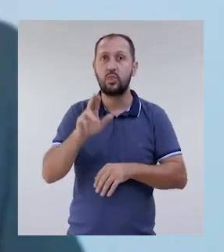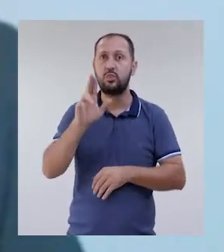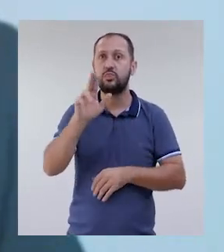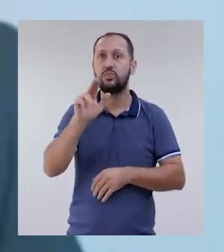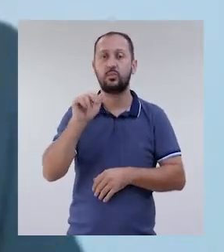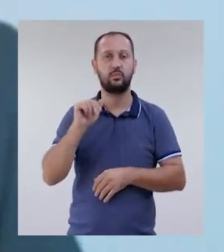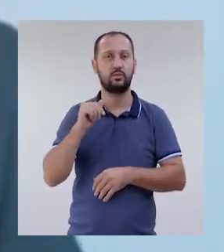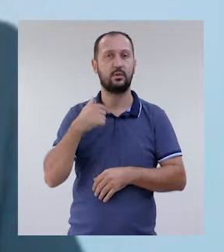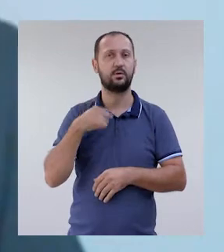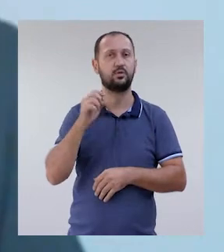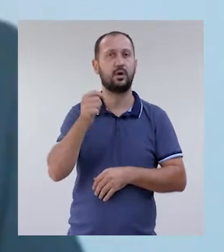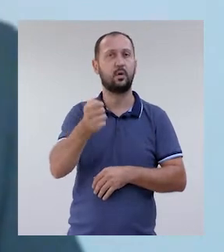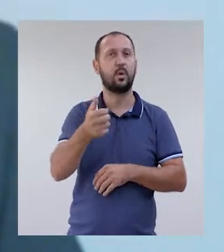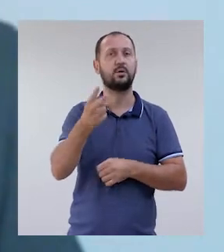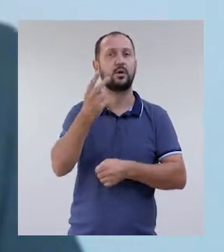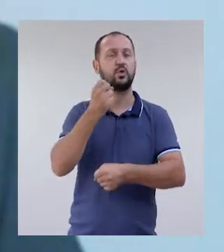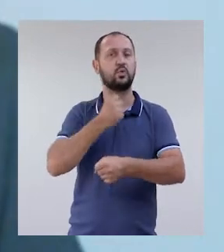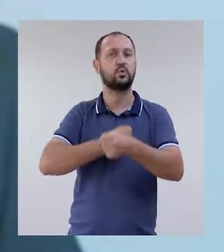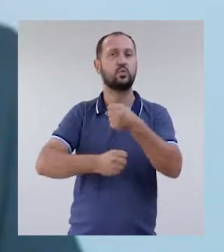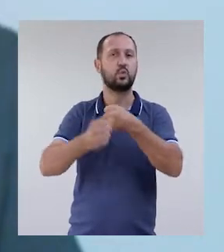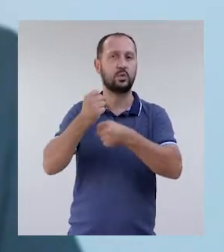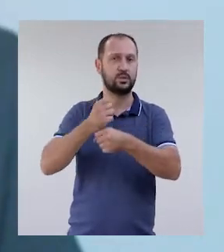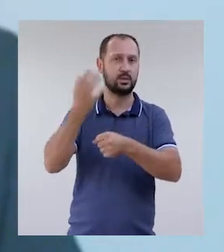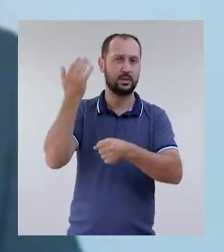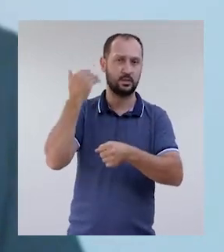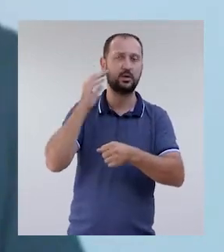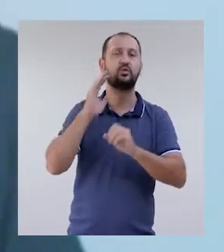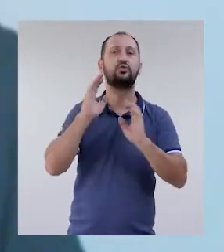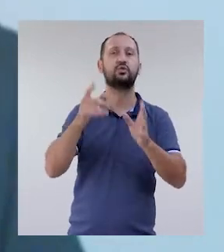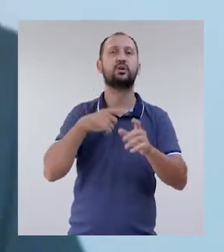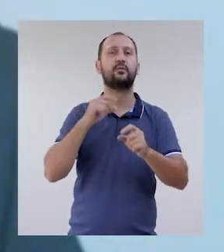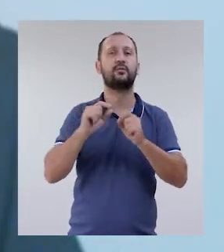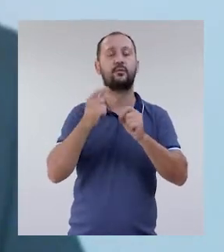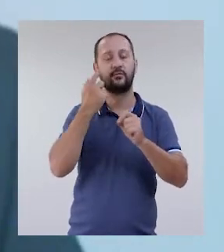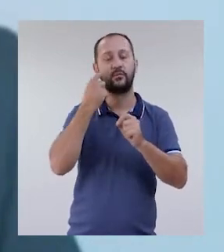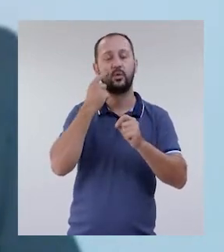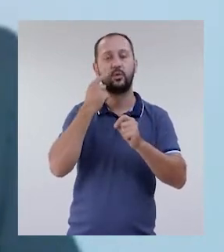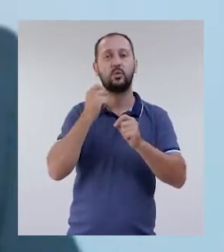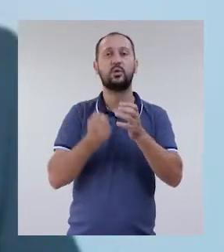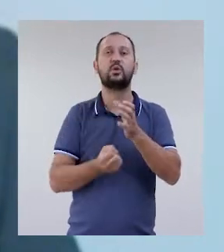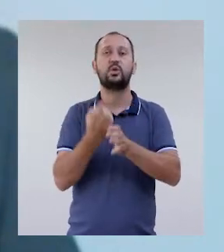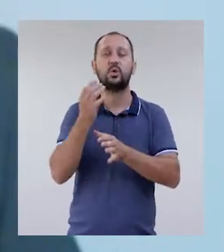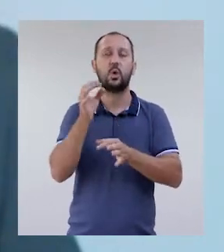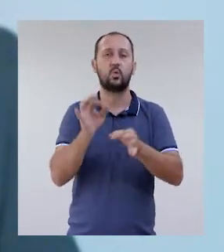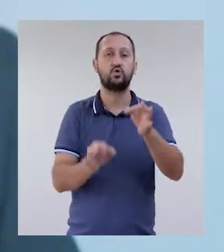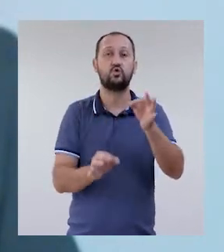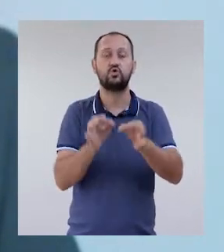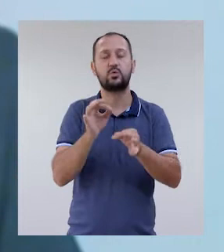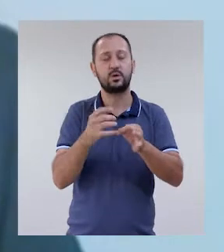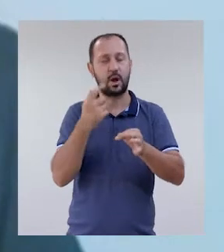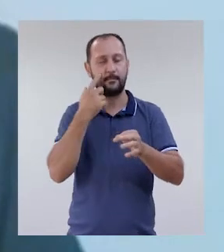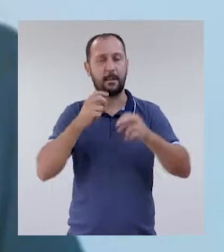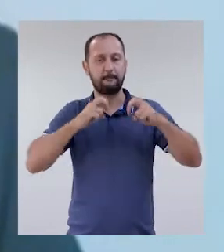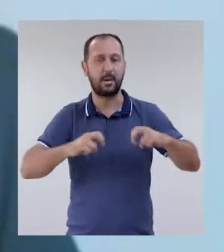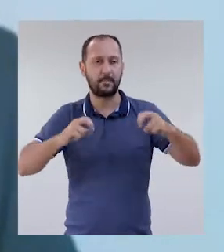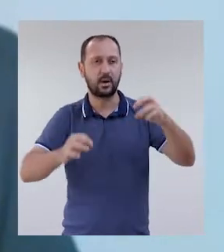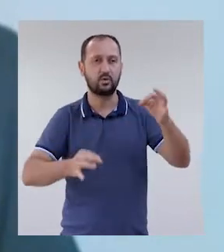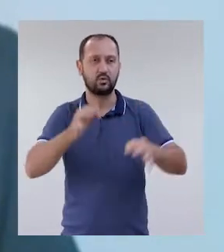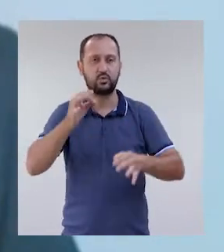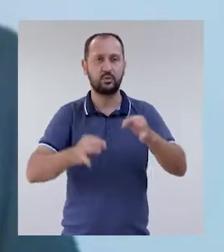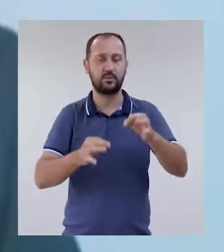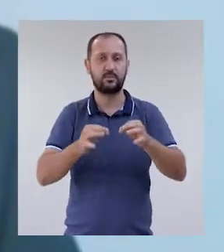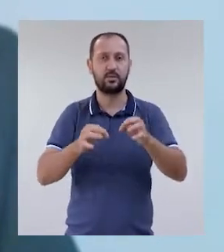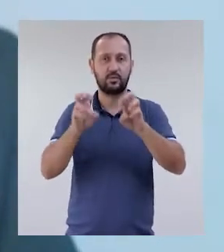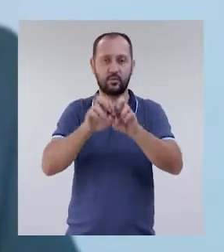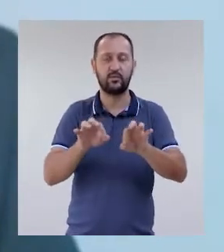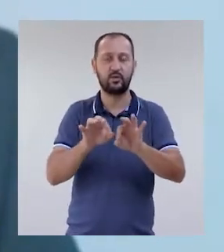já há quase 2 anos vinha realizando o que a gente chama de julgamentos virtuais, né, que é